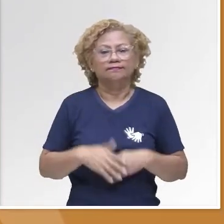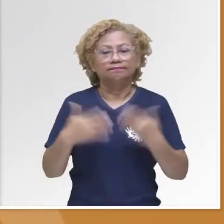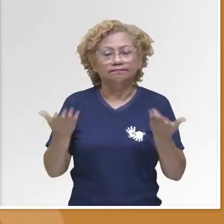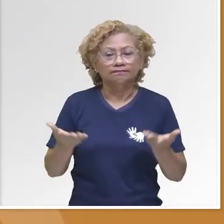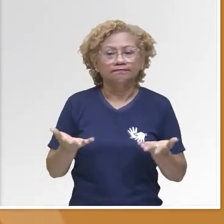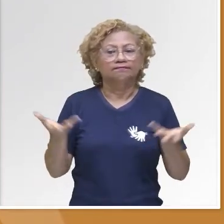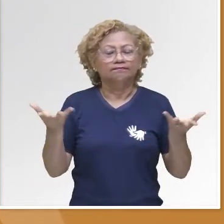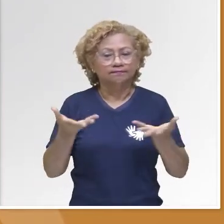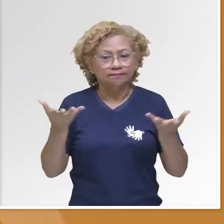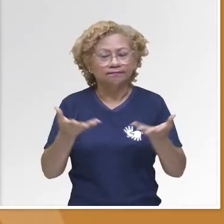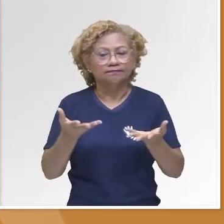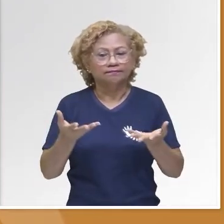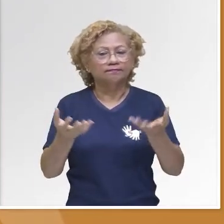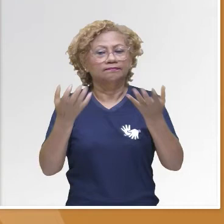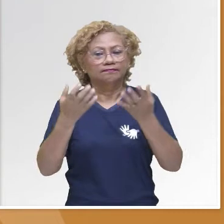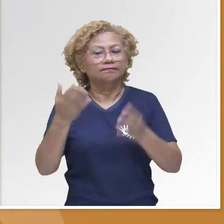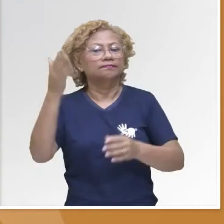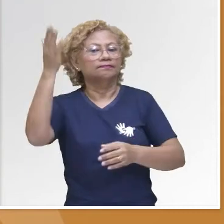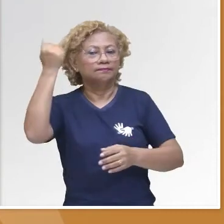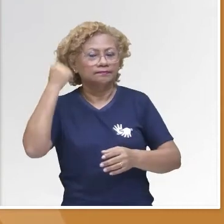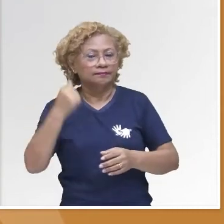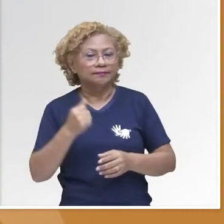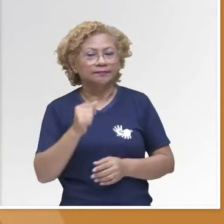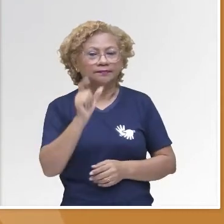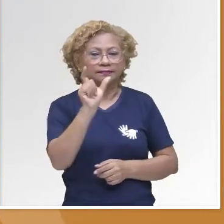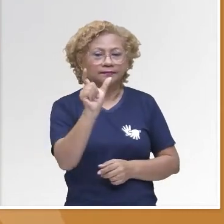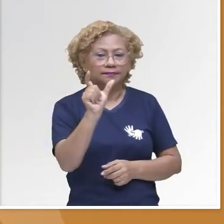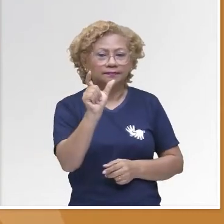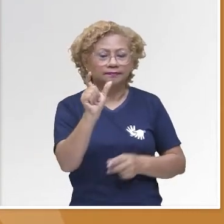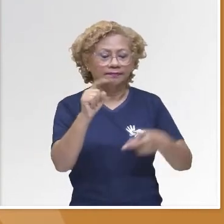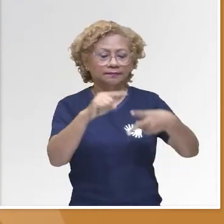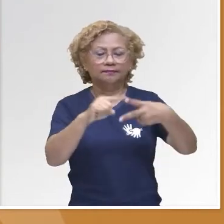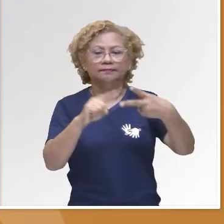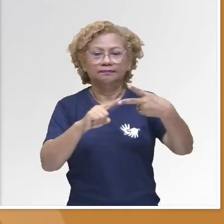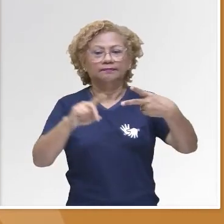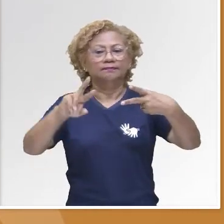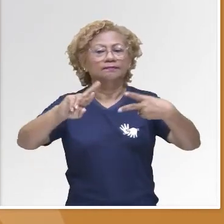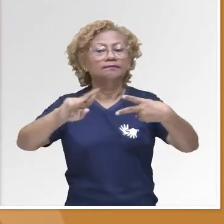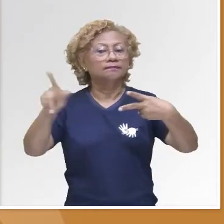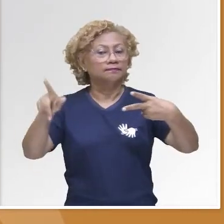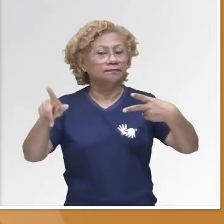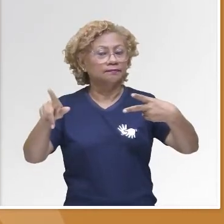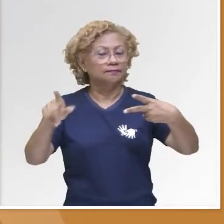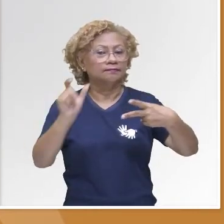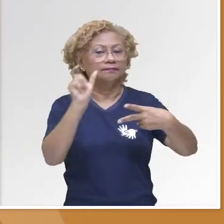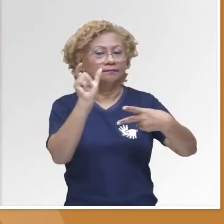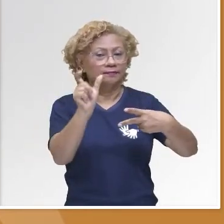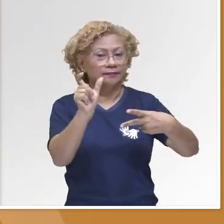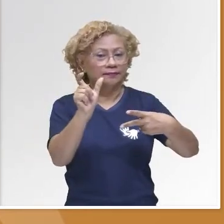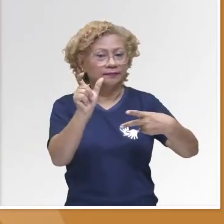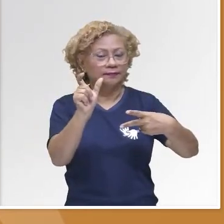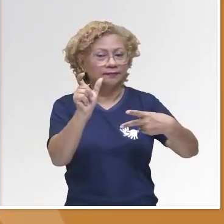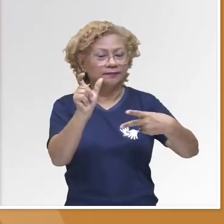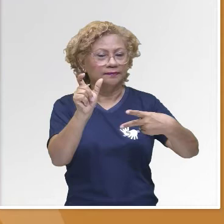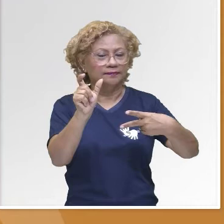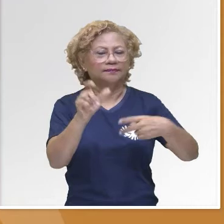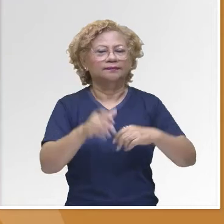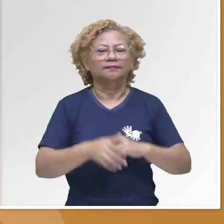existe entre o tigre animal e os tigres asiáticos? Então, eu vou deixar aí um minutinho para